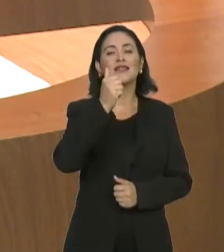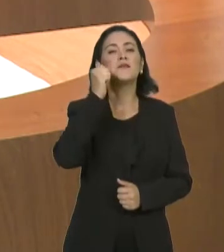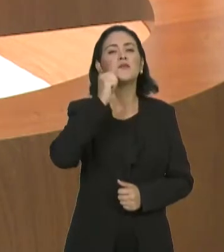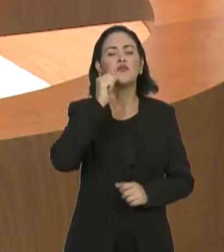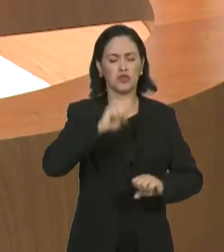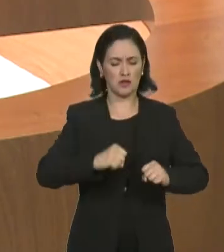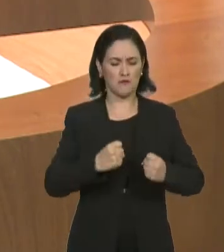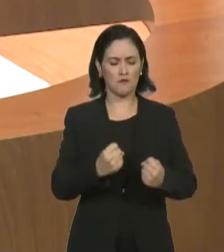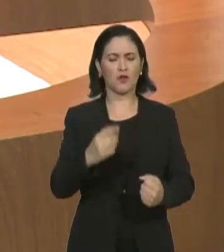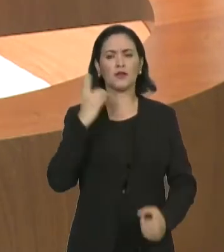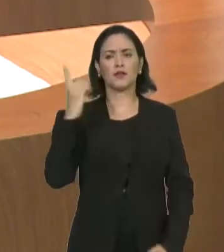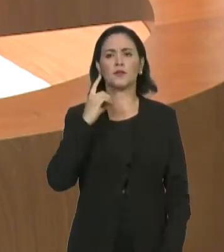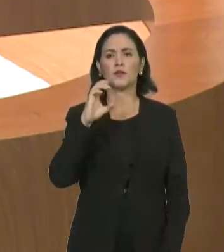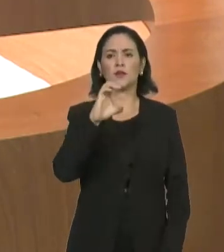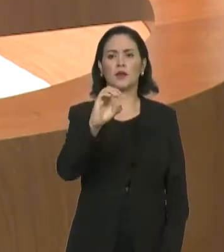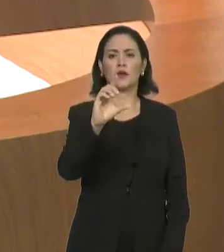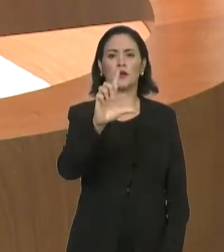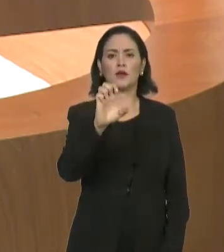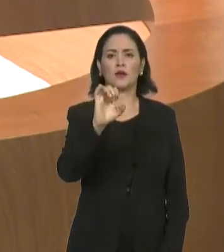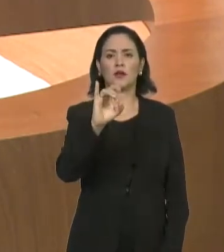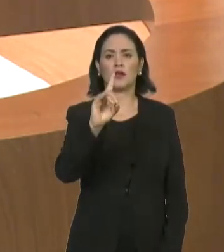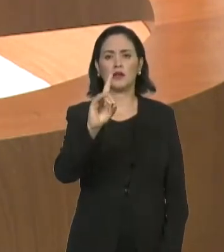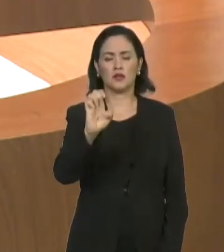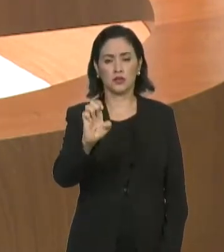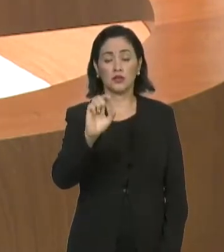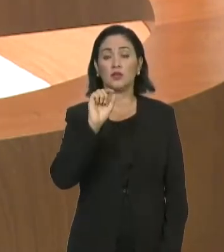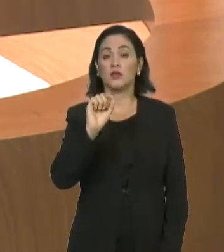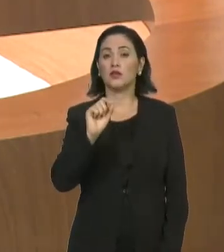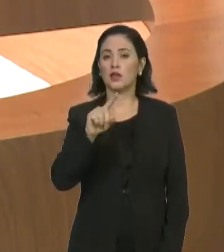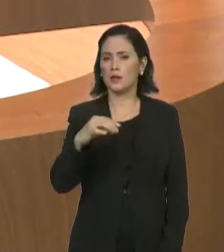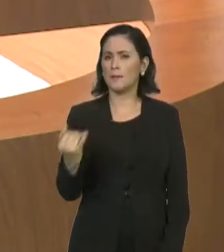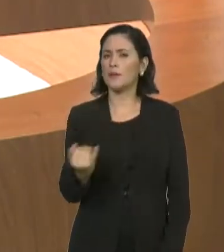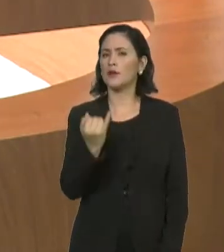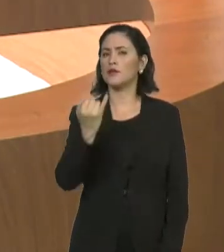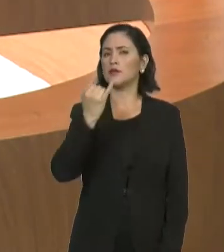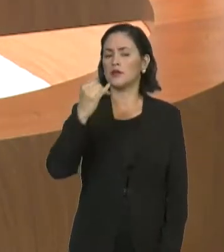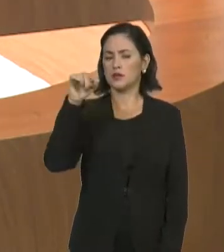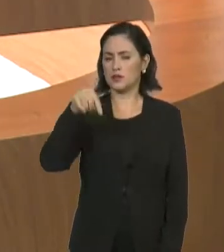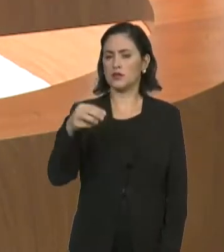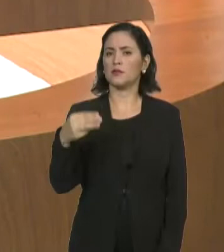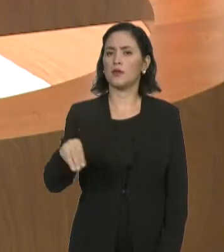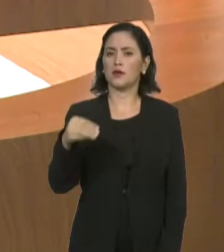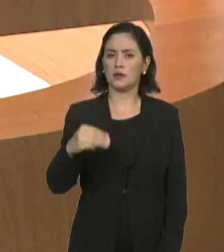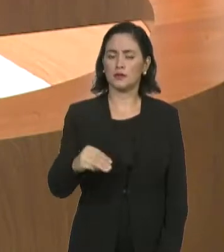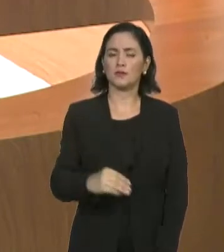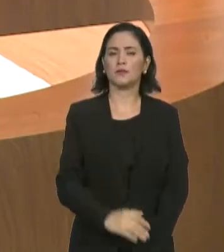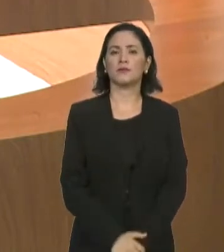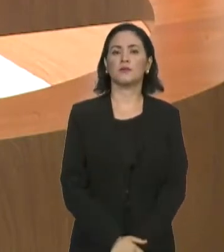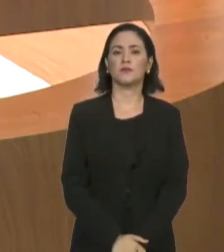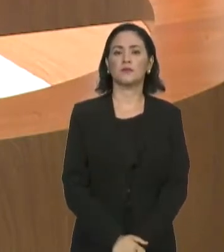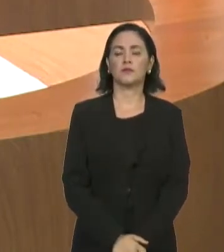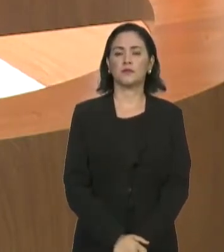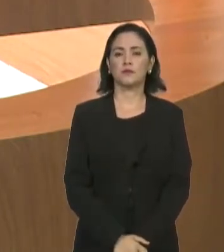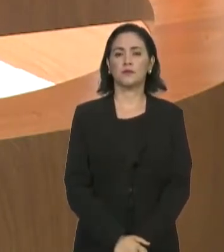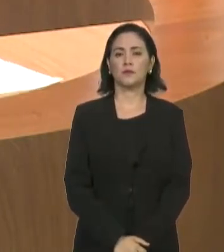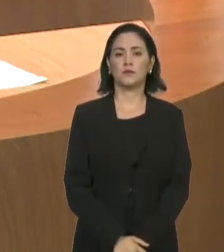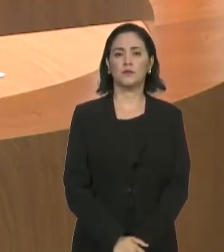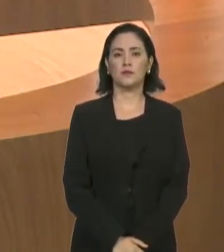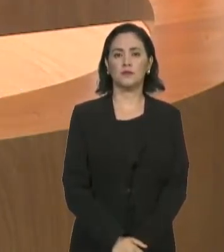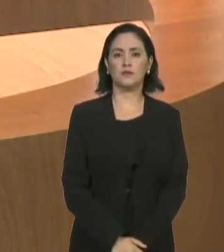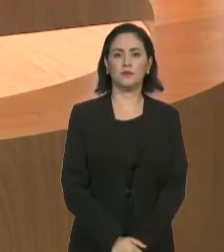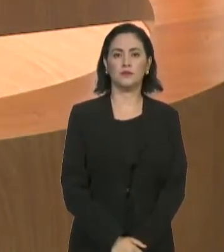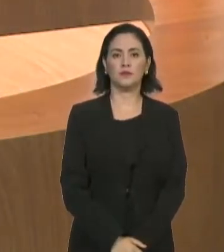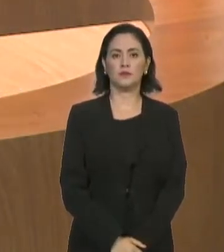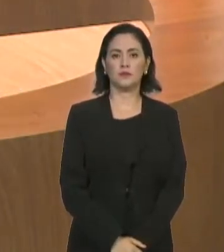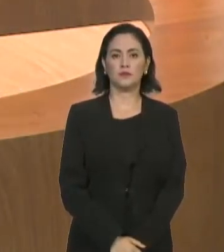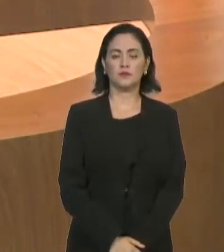Cleide Coutinho que faz a diferença no Maranhão deputada e hoje eu quero